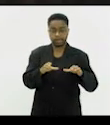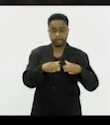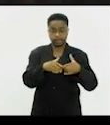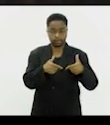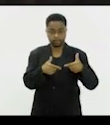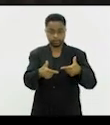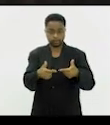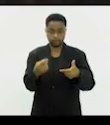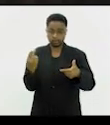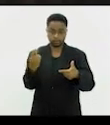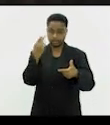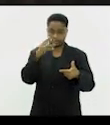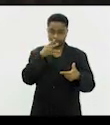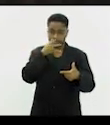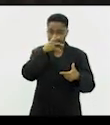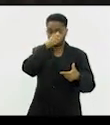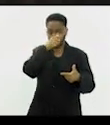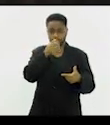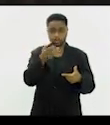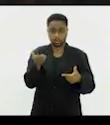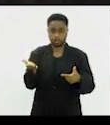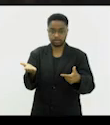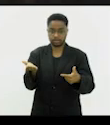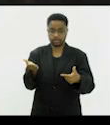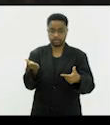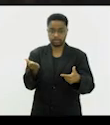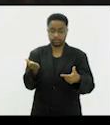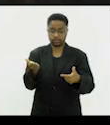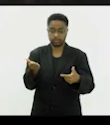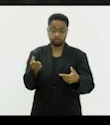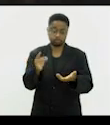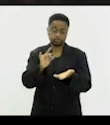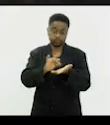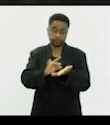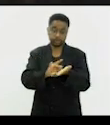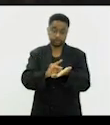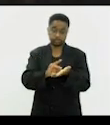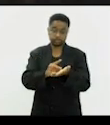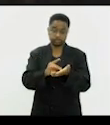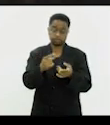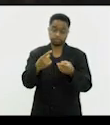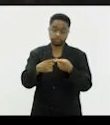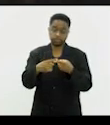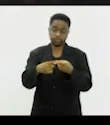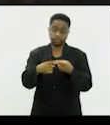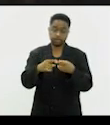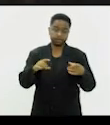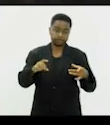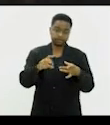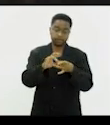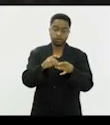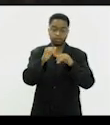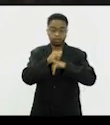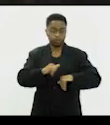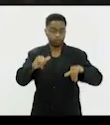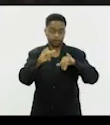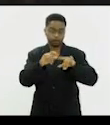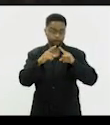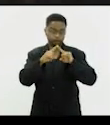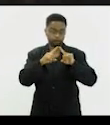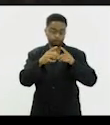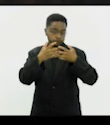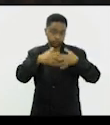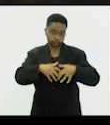pode salvar um produto que não presta. E isso é verdade, isso é um axioma na propaganda. E também é